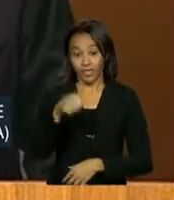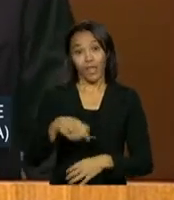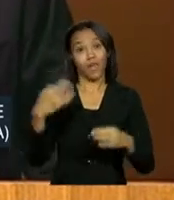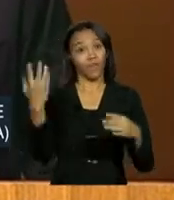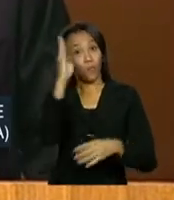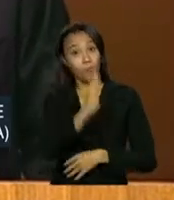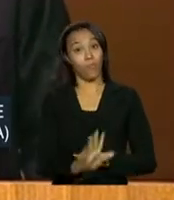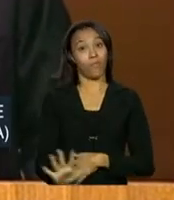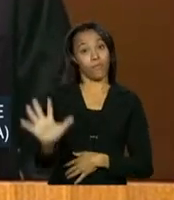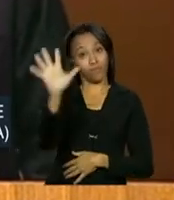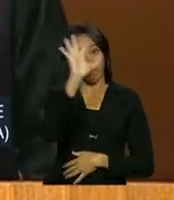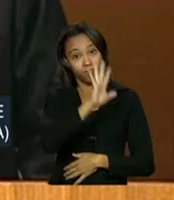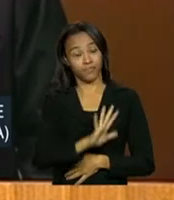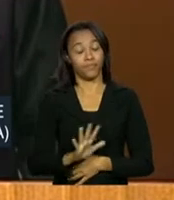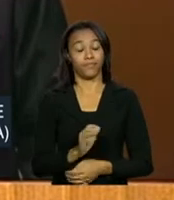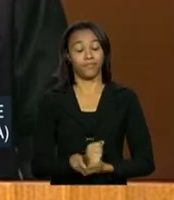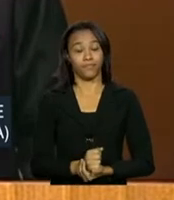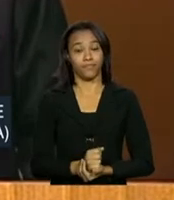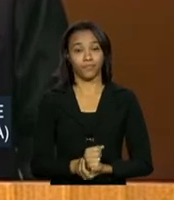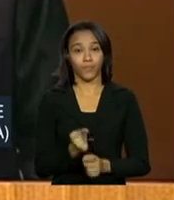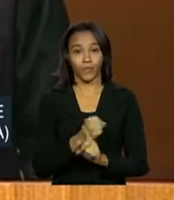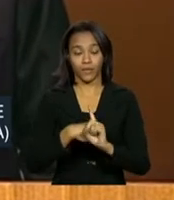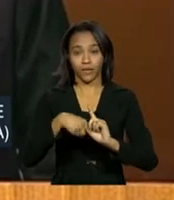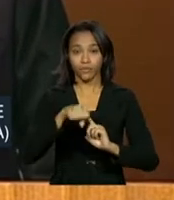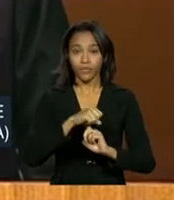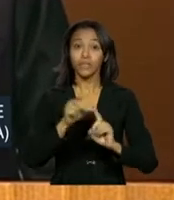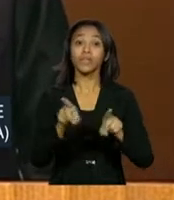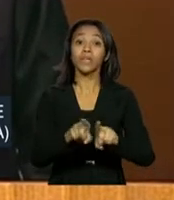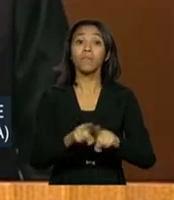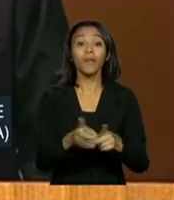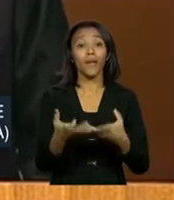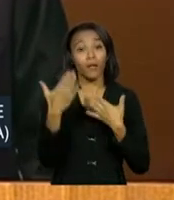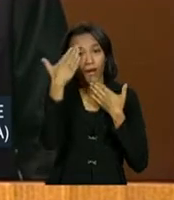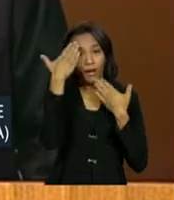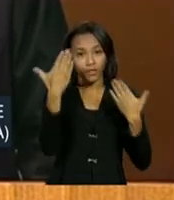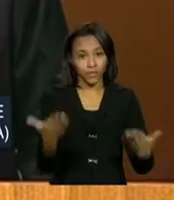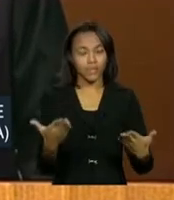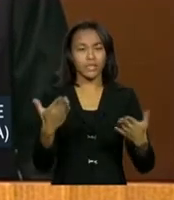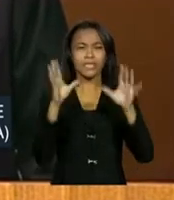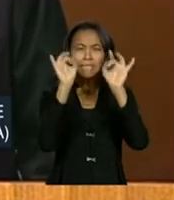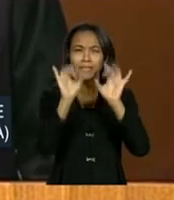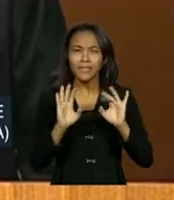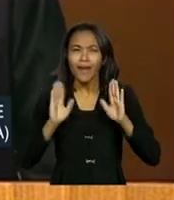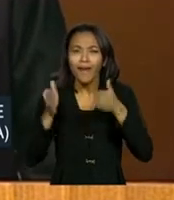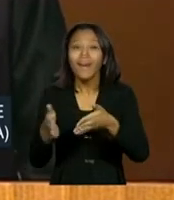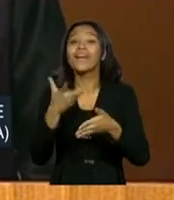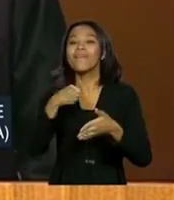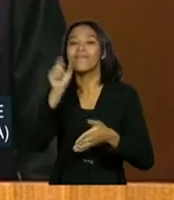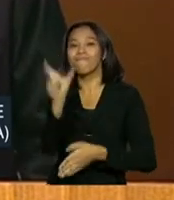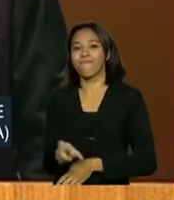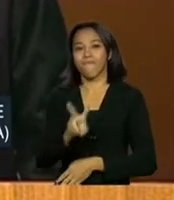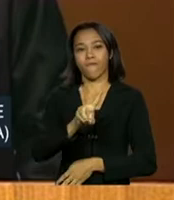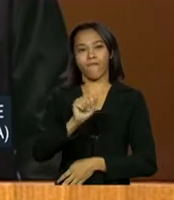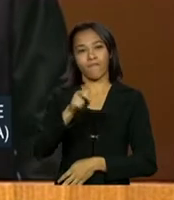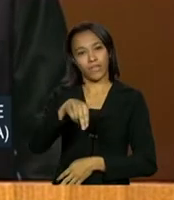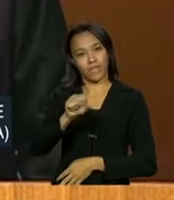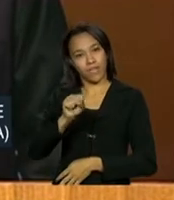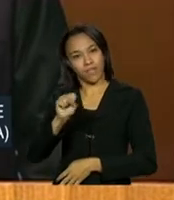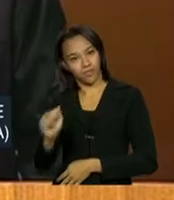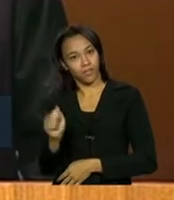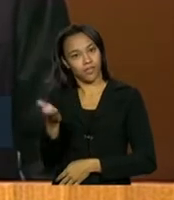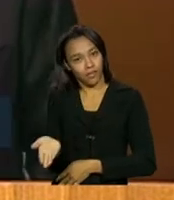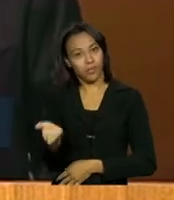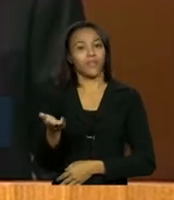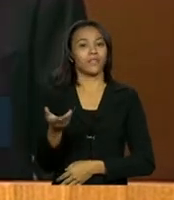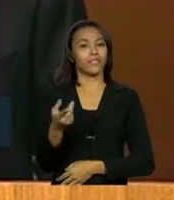brasileira. E quero também agradecer especialmente a Vanessa, porque tivemos,